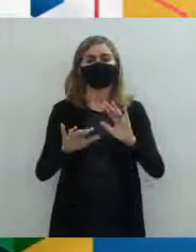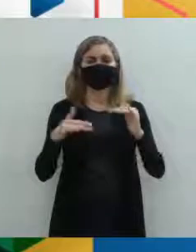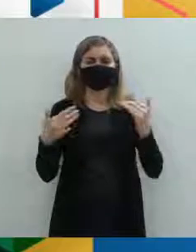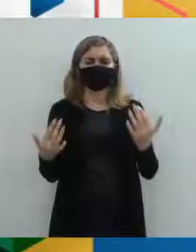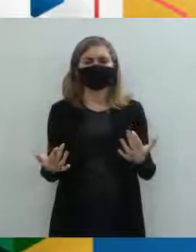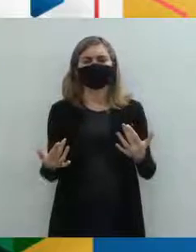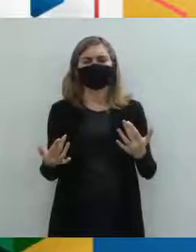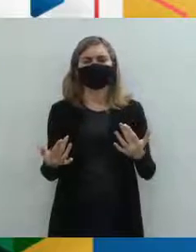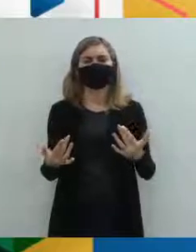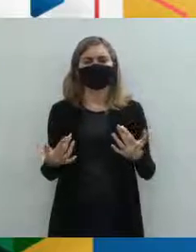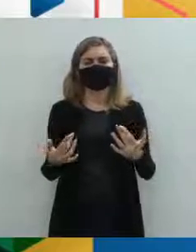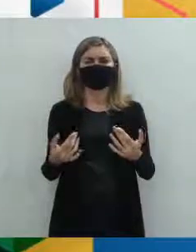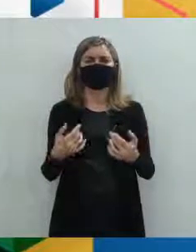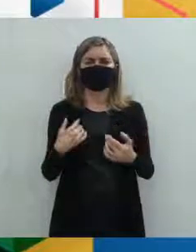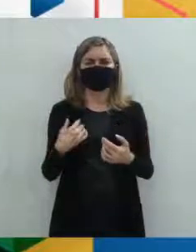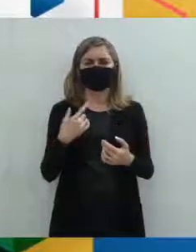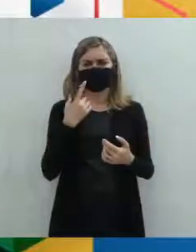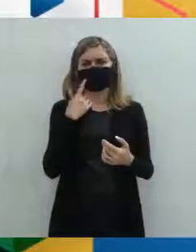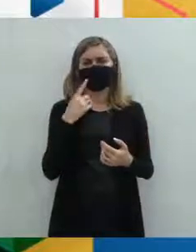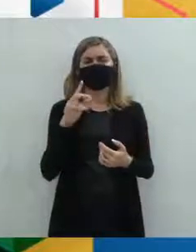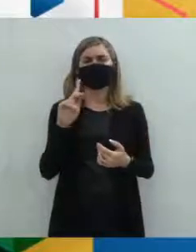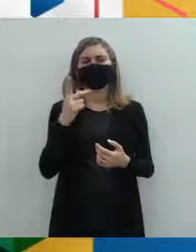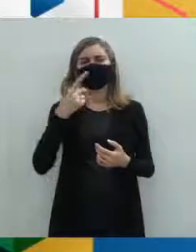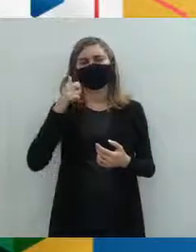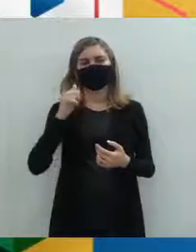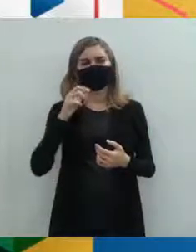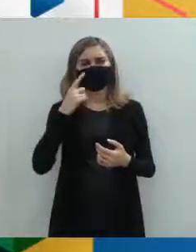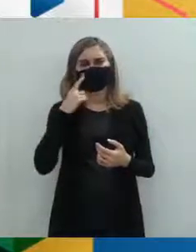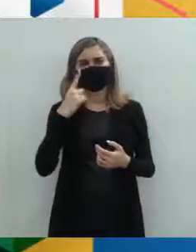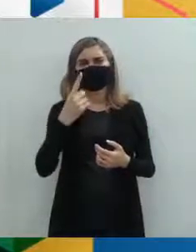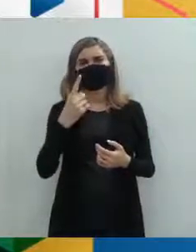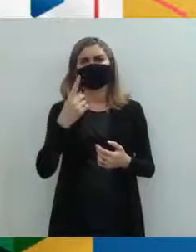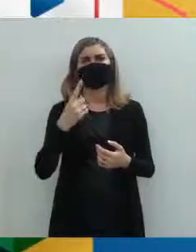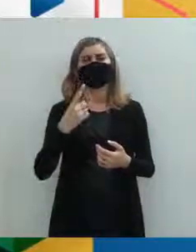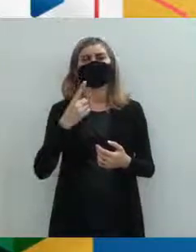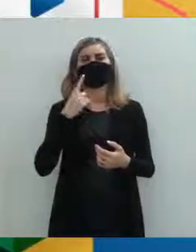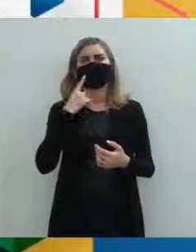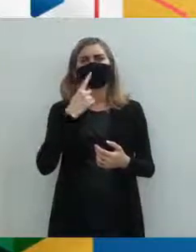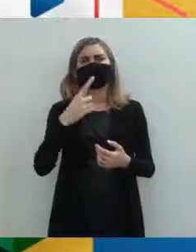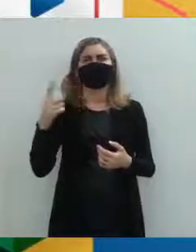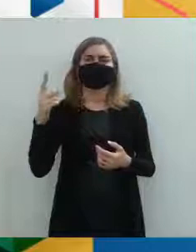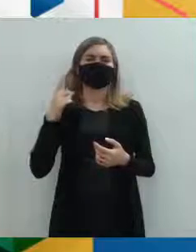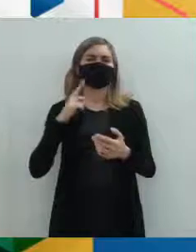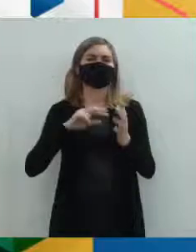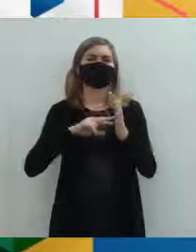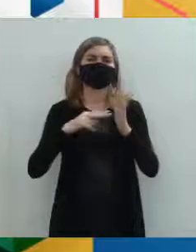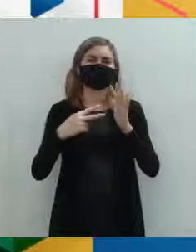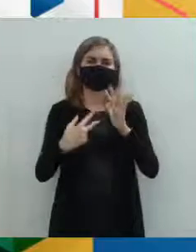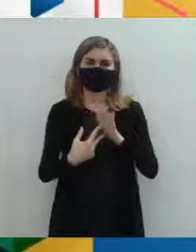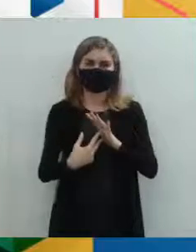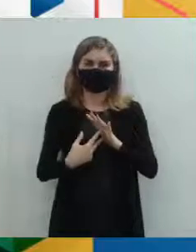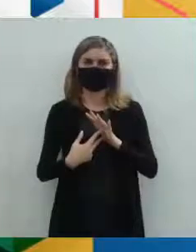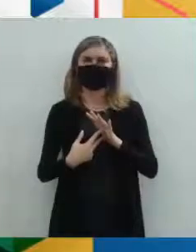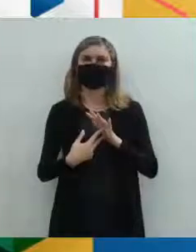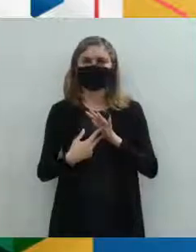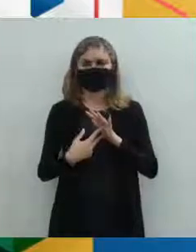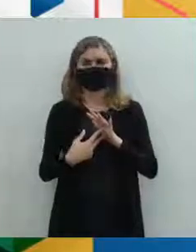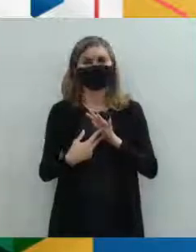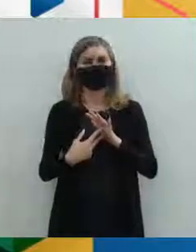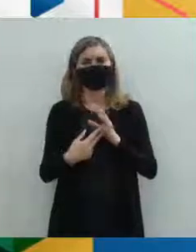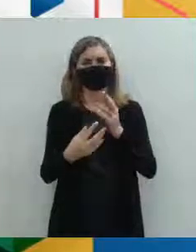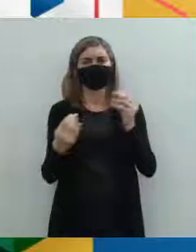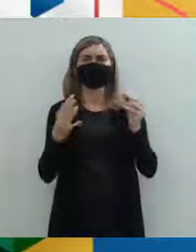Então, Escher, que era um artista impressionante, né? Ele dá esse significado a esta obra